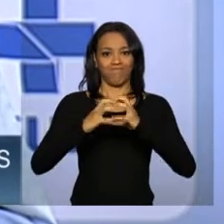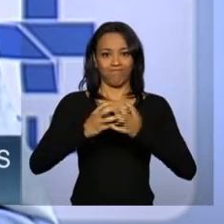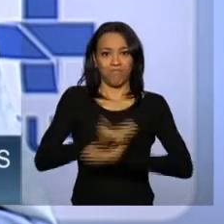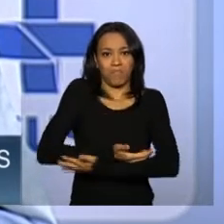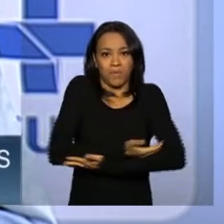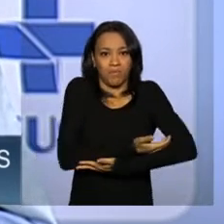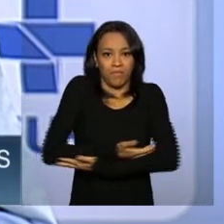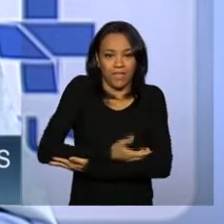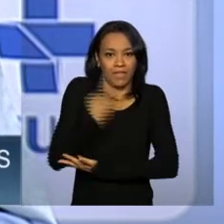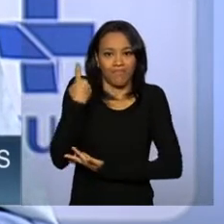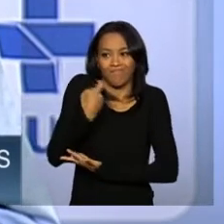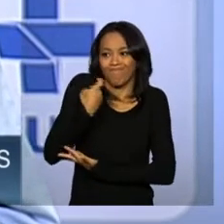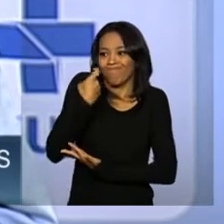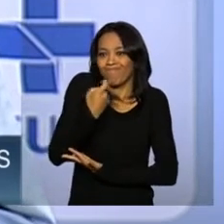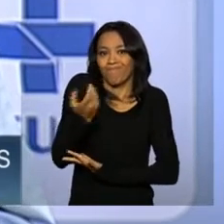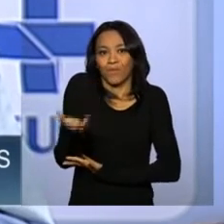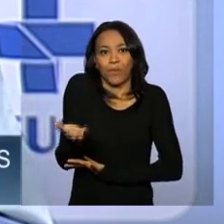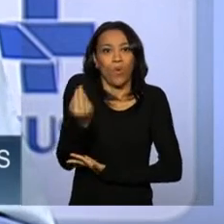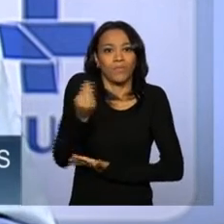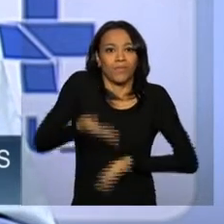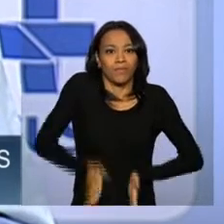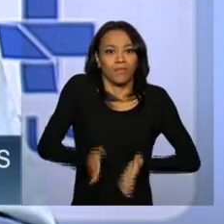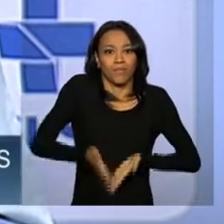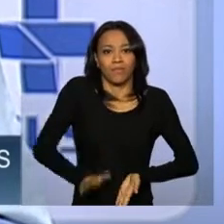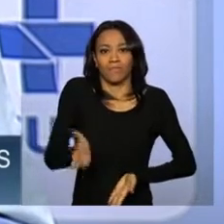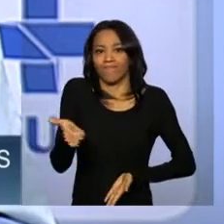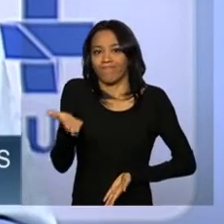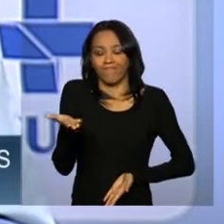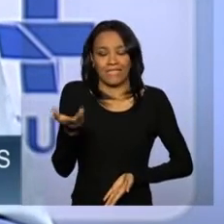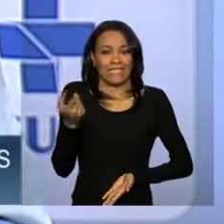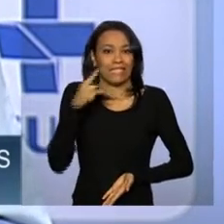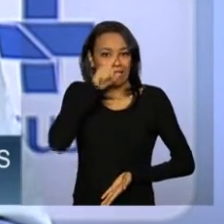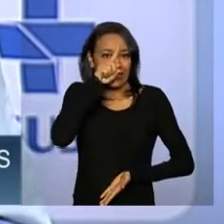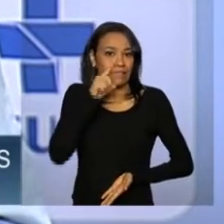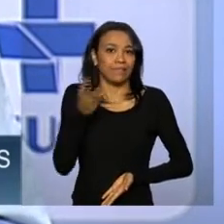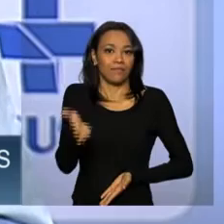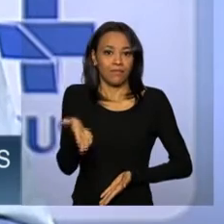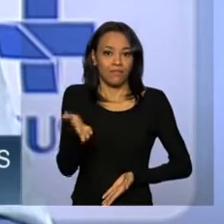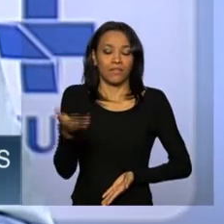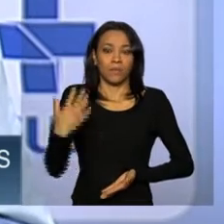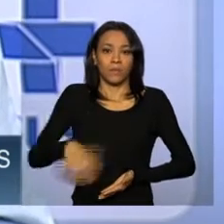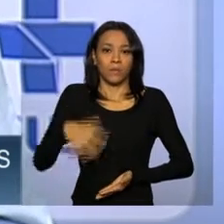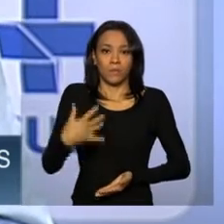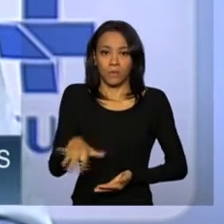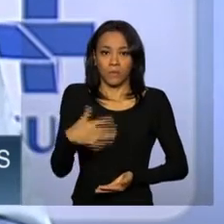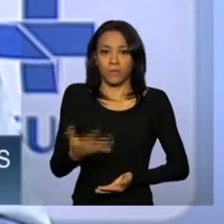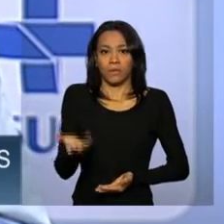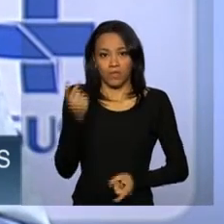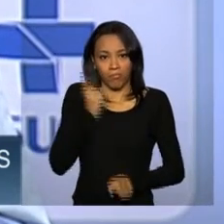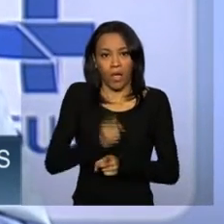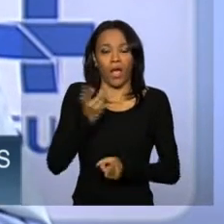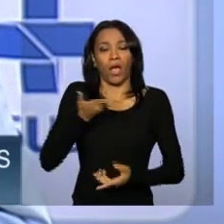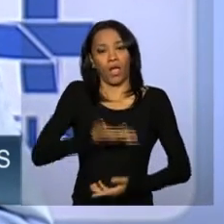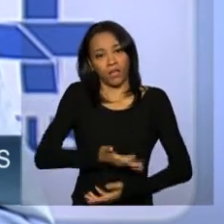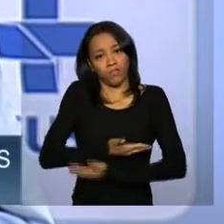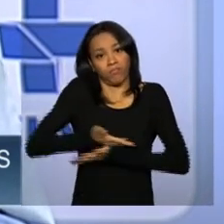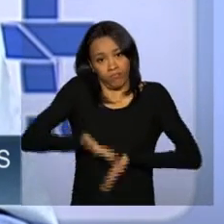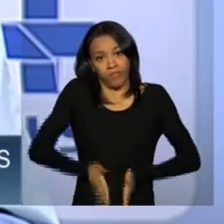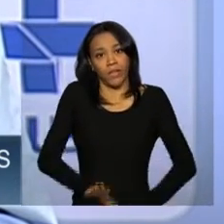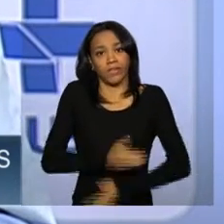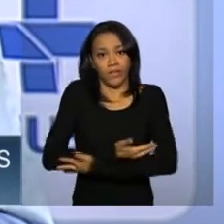e preocupações e consequências graves já constatadas em crianças que